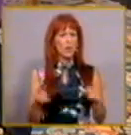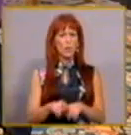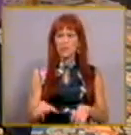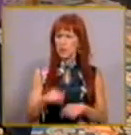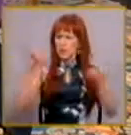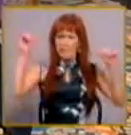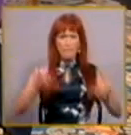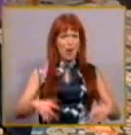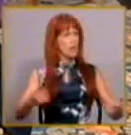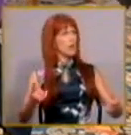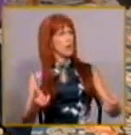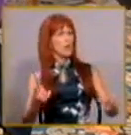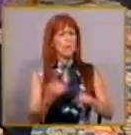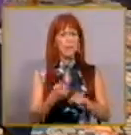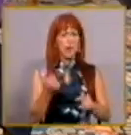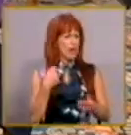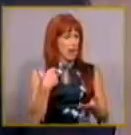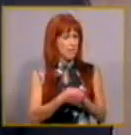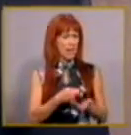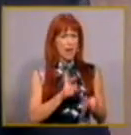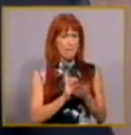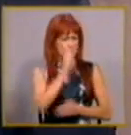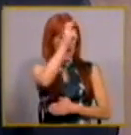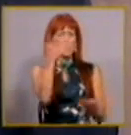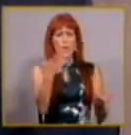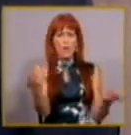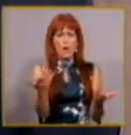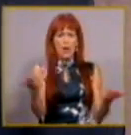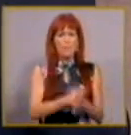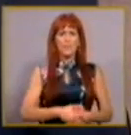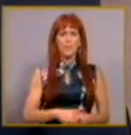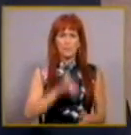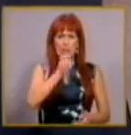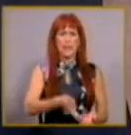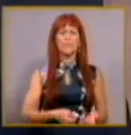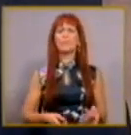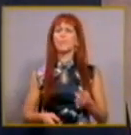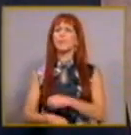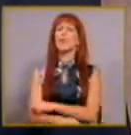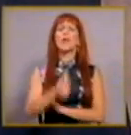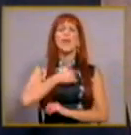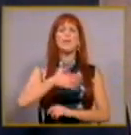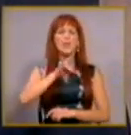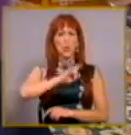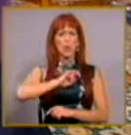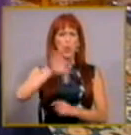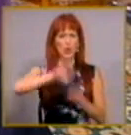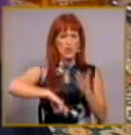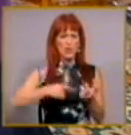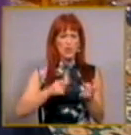situação pior por força de não terem dinheiro para aumentar o salário. Isso é só para responder à questão de porquê que as empresas privadas que têm condições não